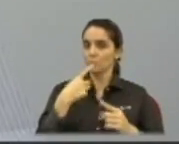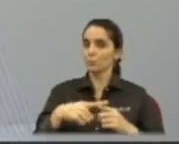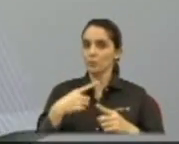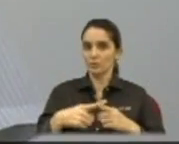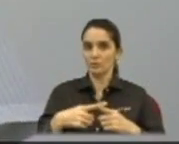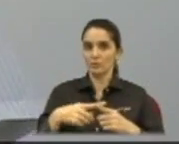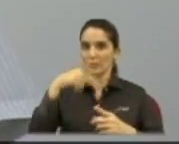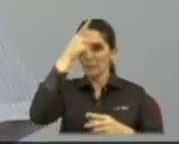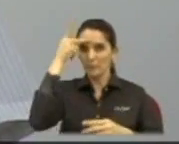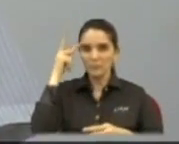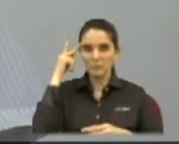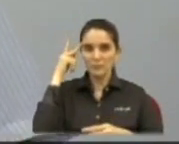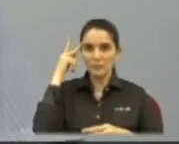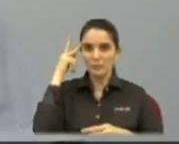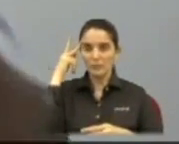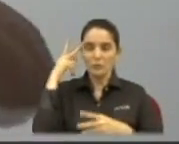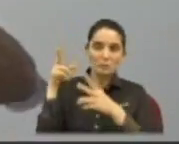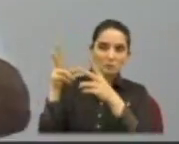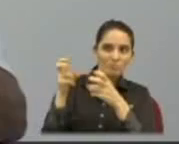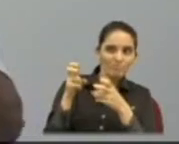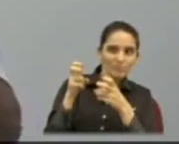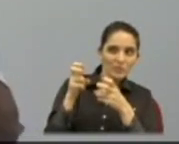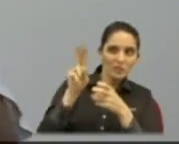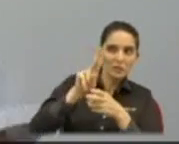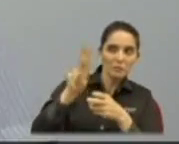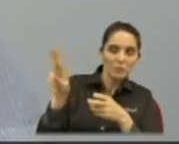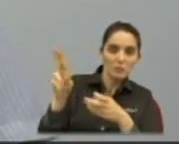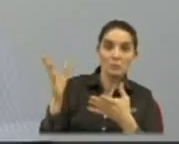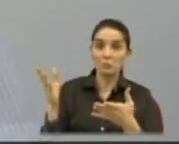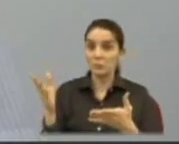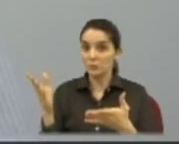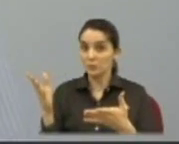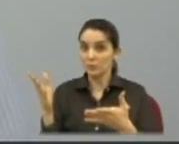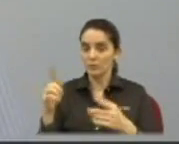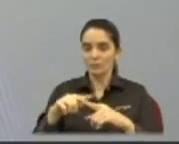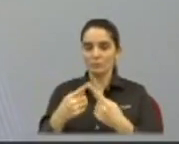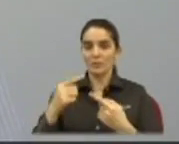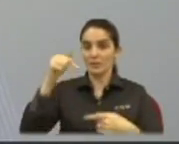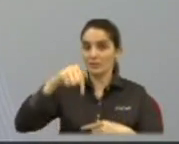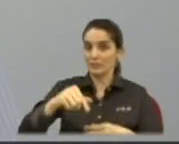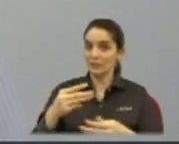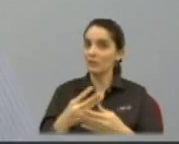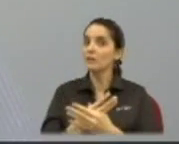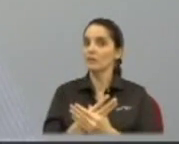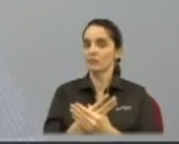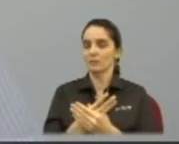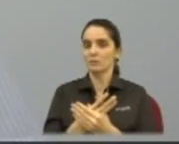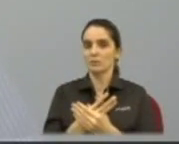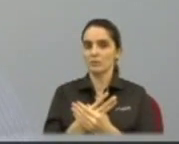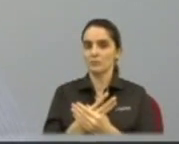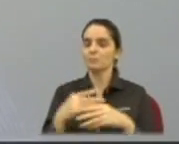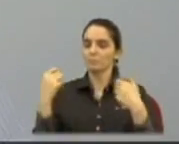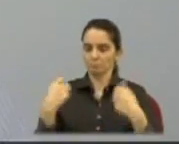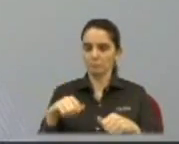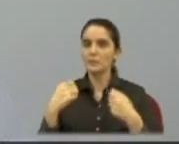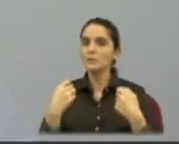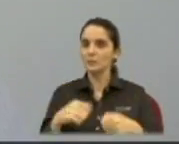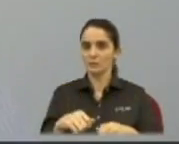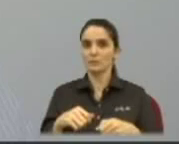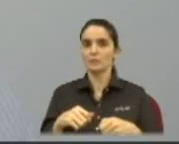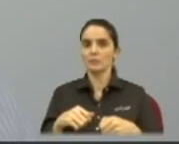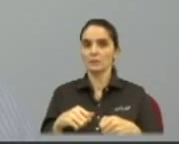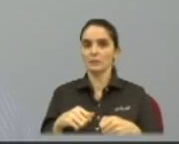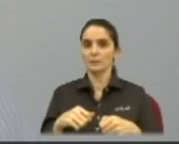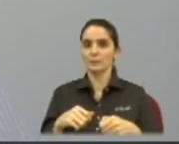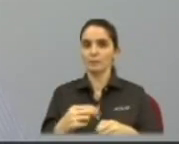você identificar quem é a pessoa. Como nós estamos dentro da Câmara Municipal, é necessário que